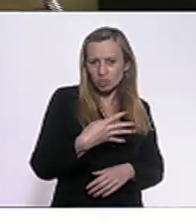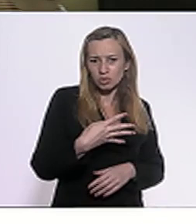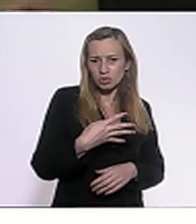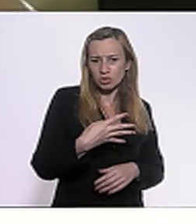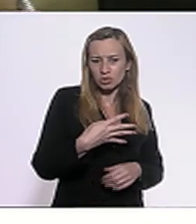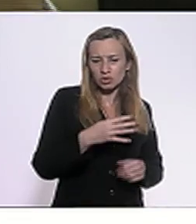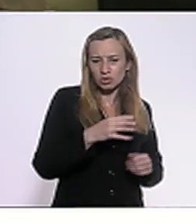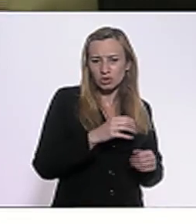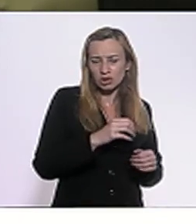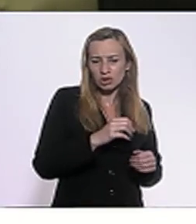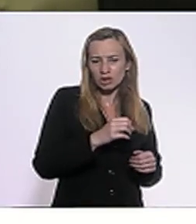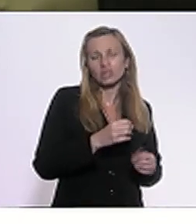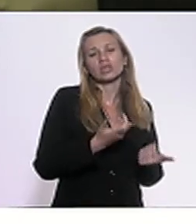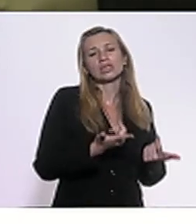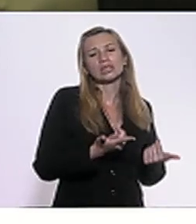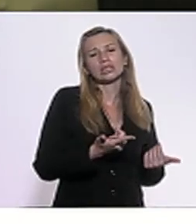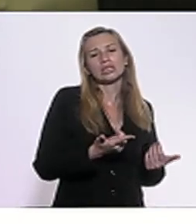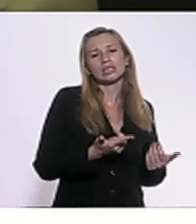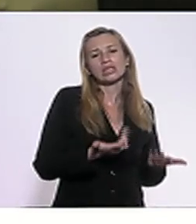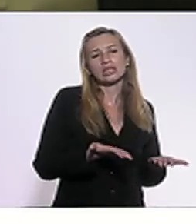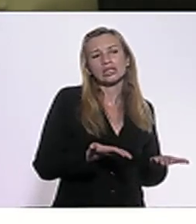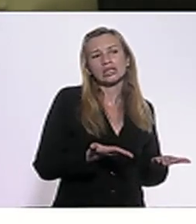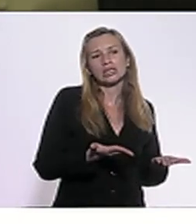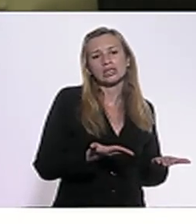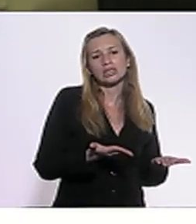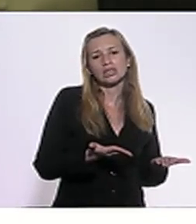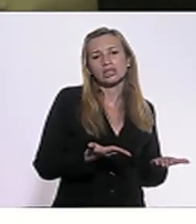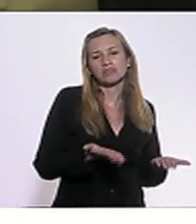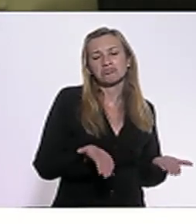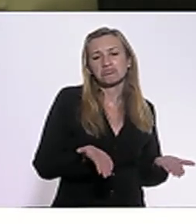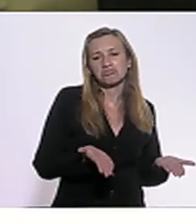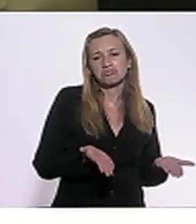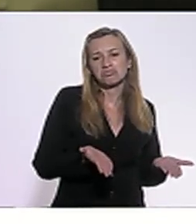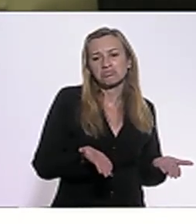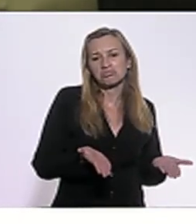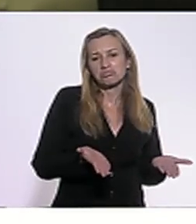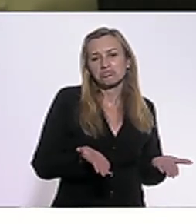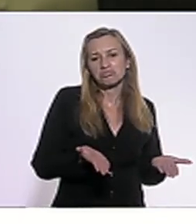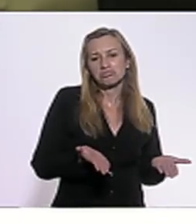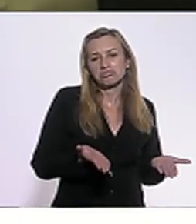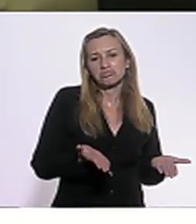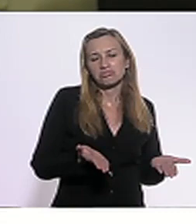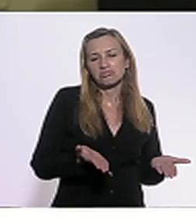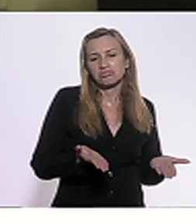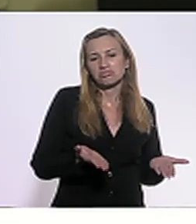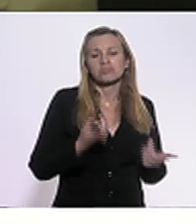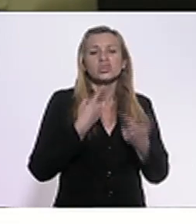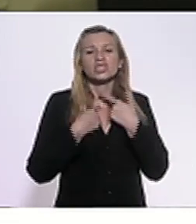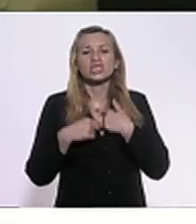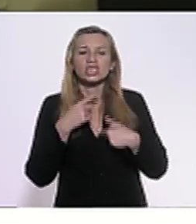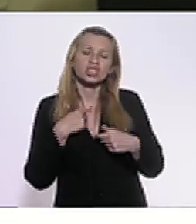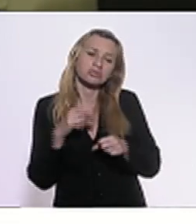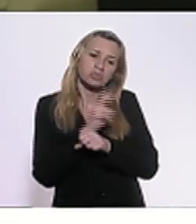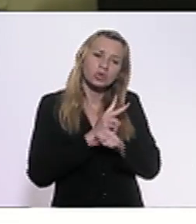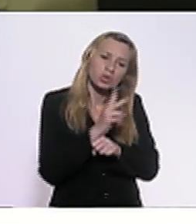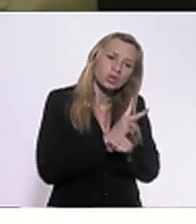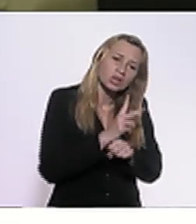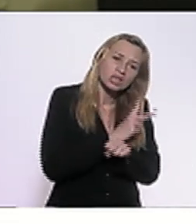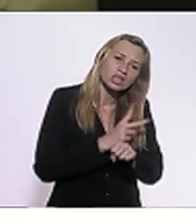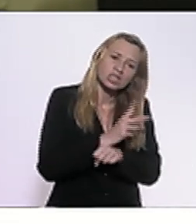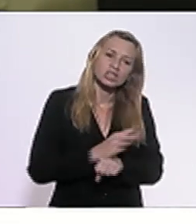exterior foram feitas em 2014 e aí a intenção era buscar